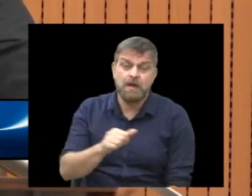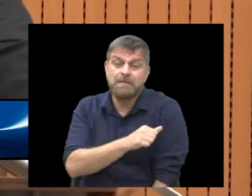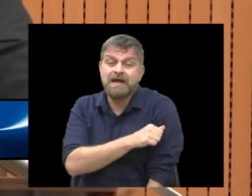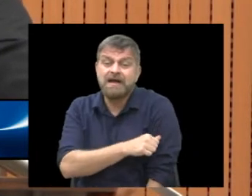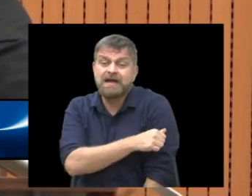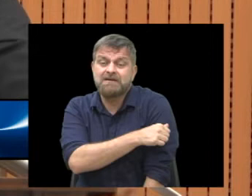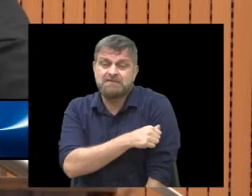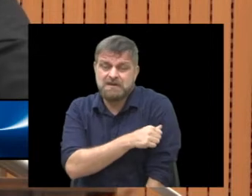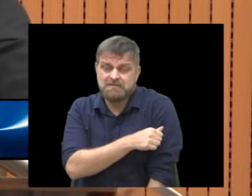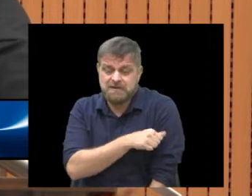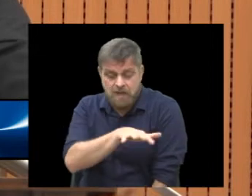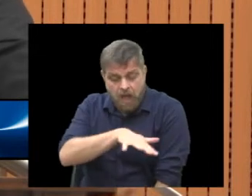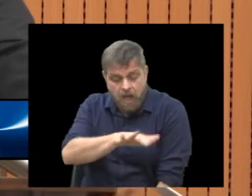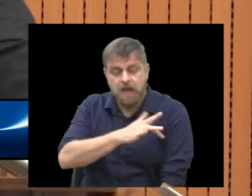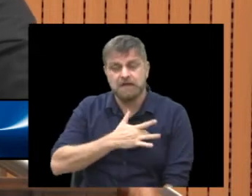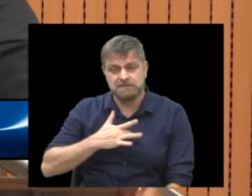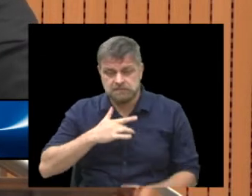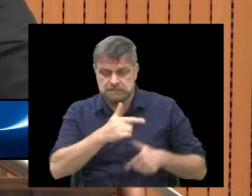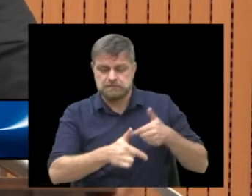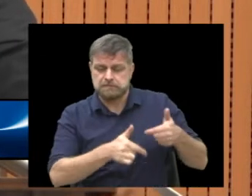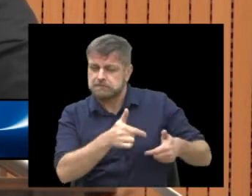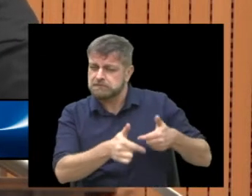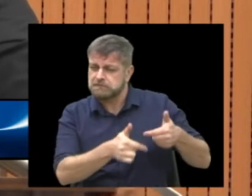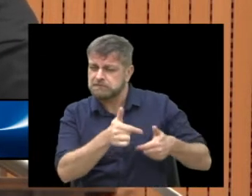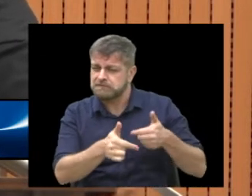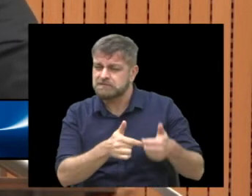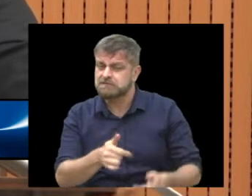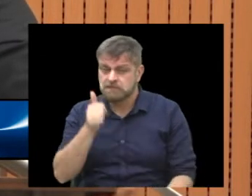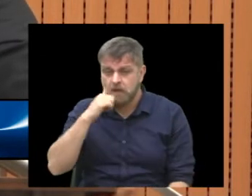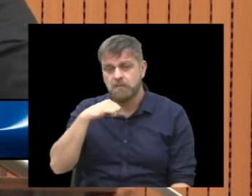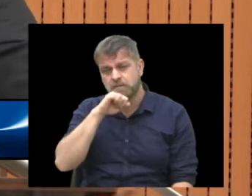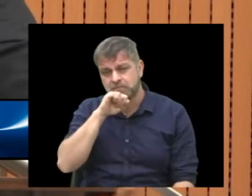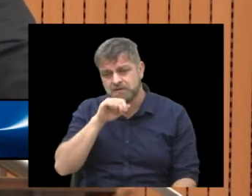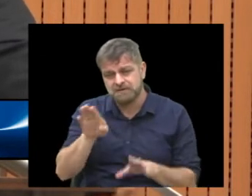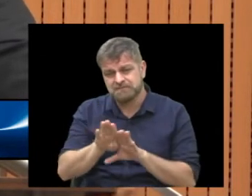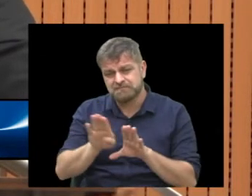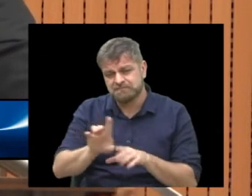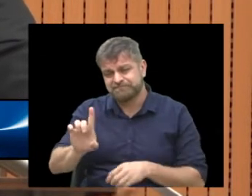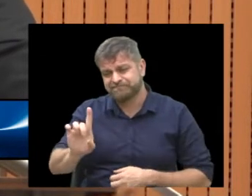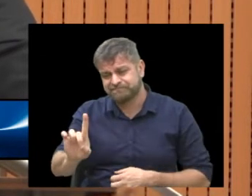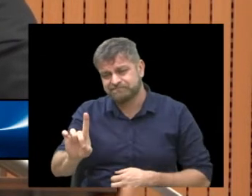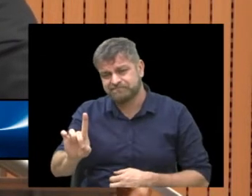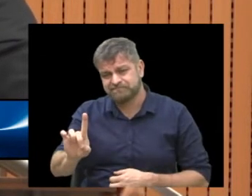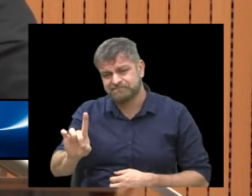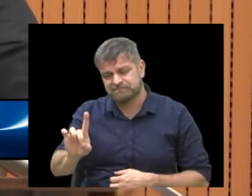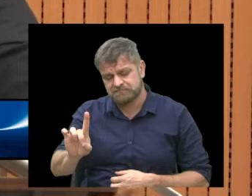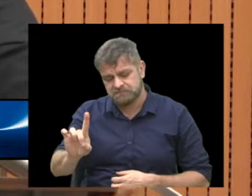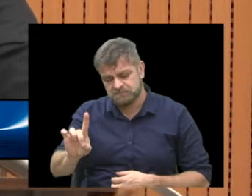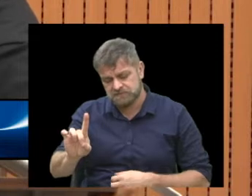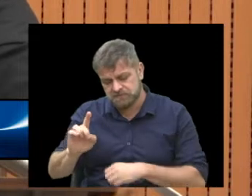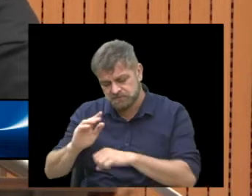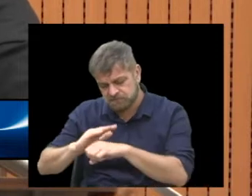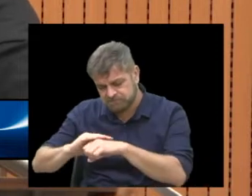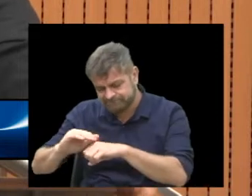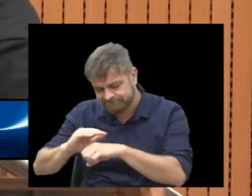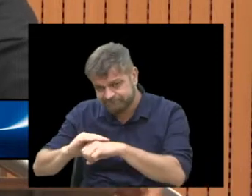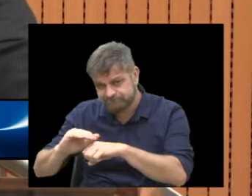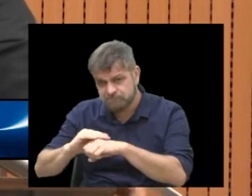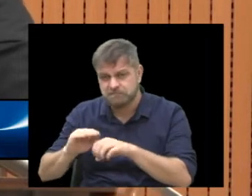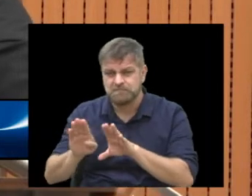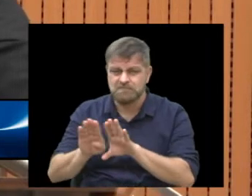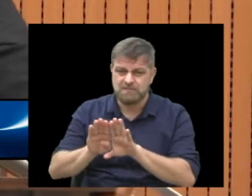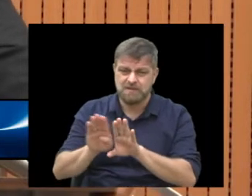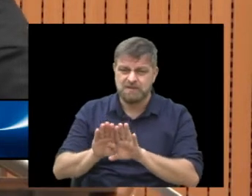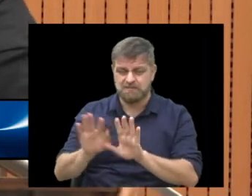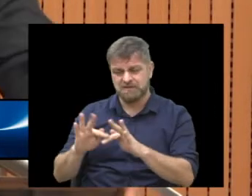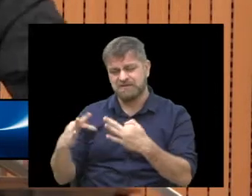um profissional da área da saúde, que também recebeu as condolências desses profissionais e da família